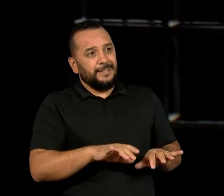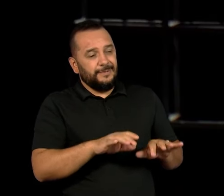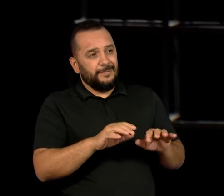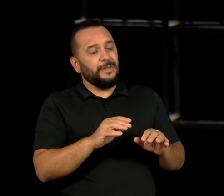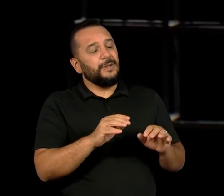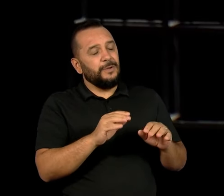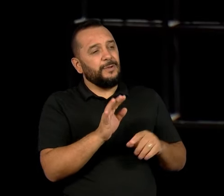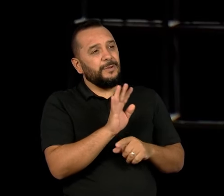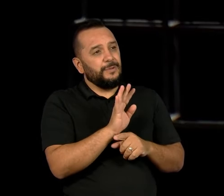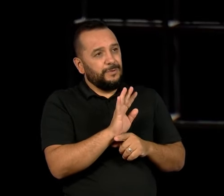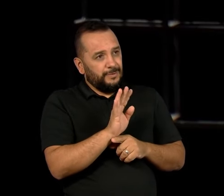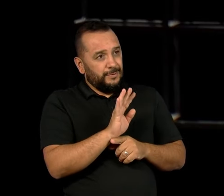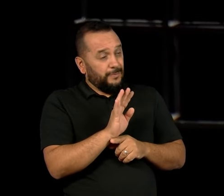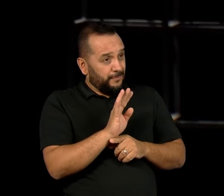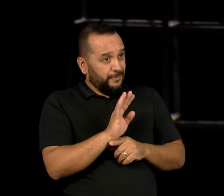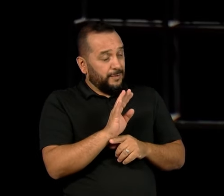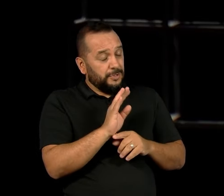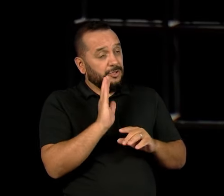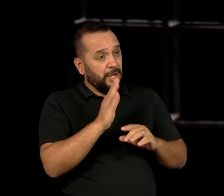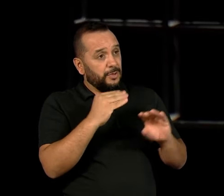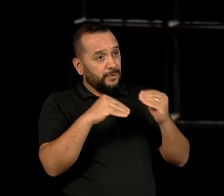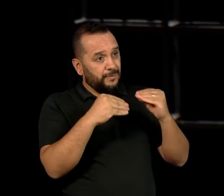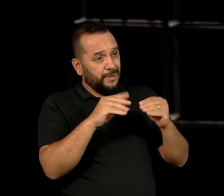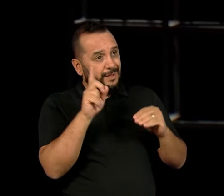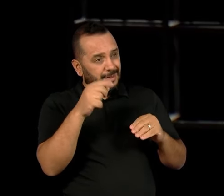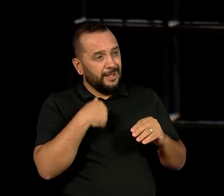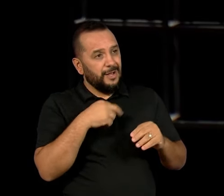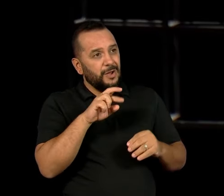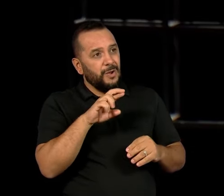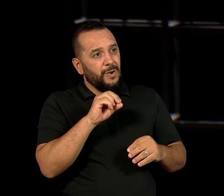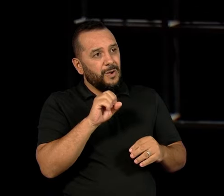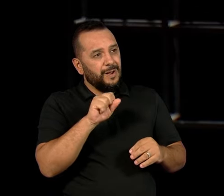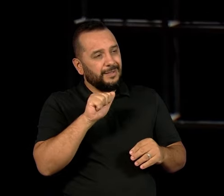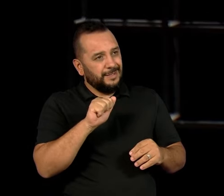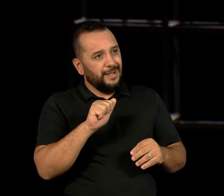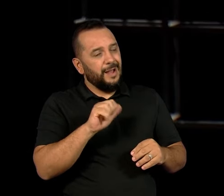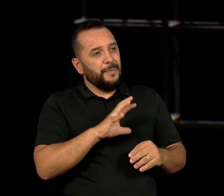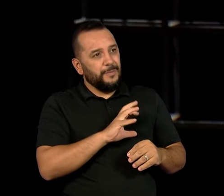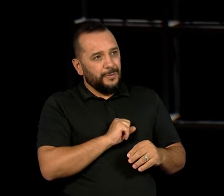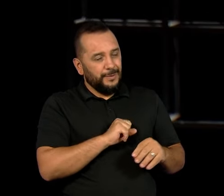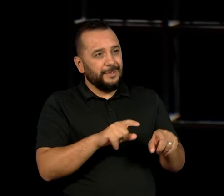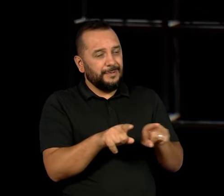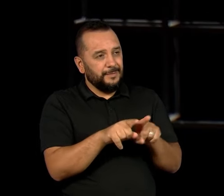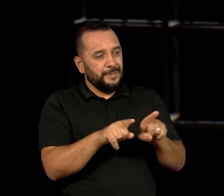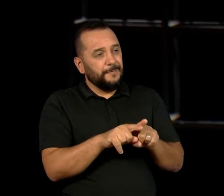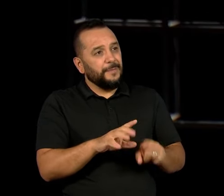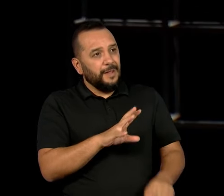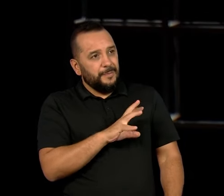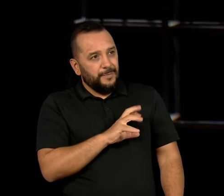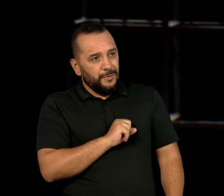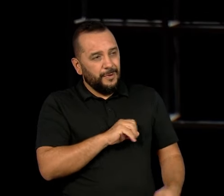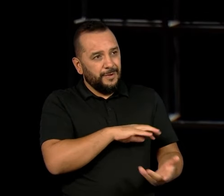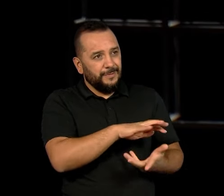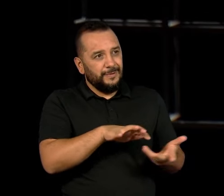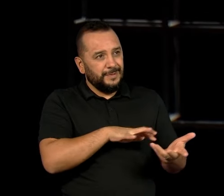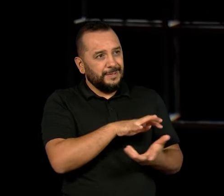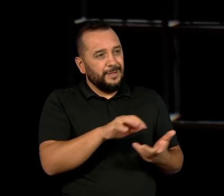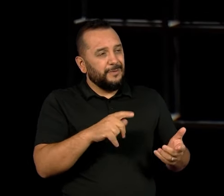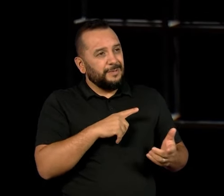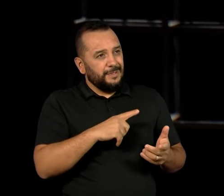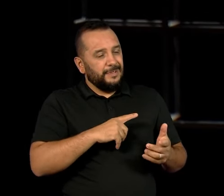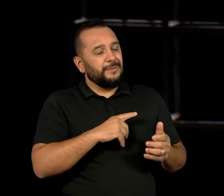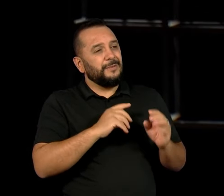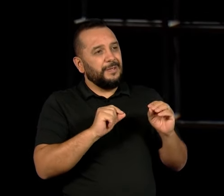Rosa com Amor, enfim, entre outras. Amor e Revolução, que foi uma novela ambientada durante o período da